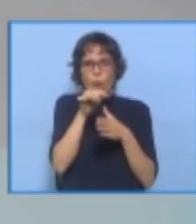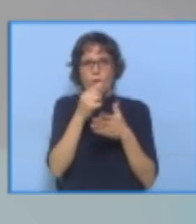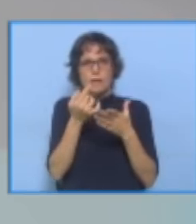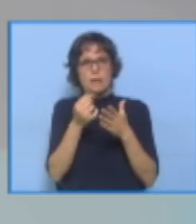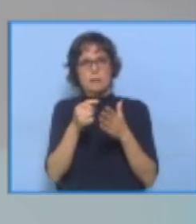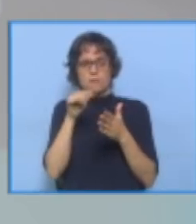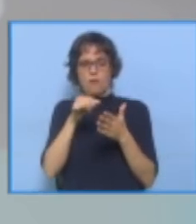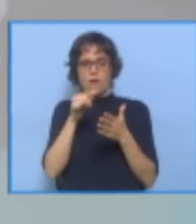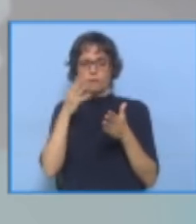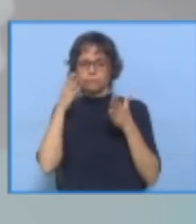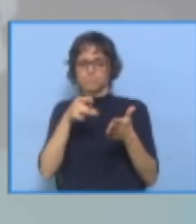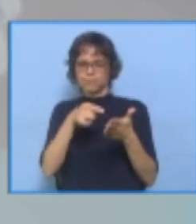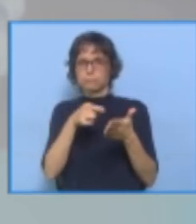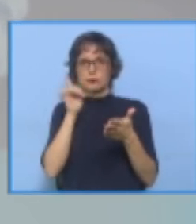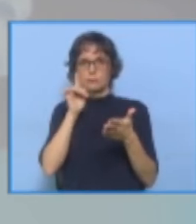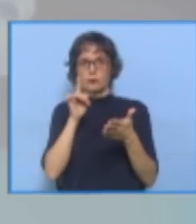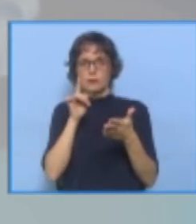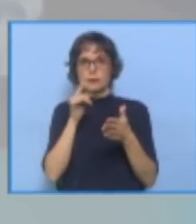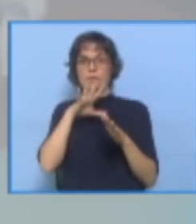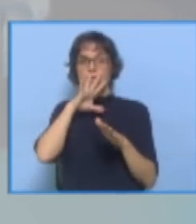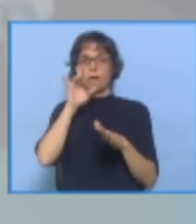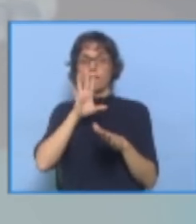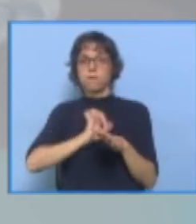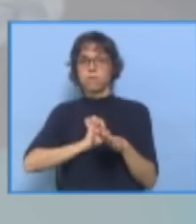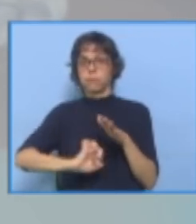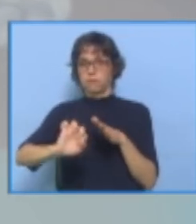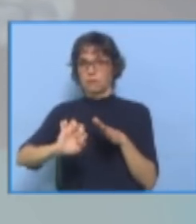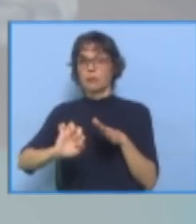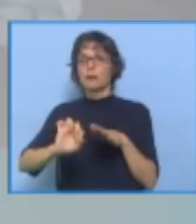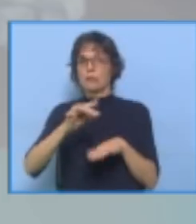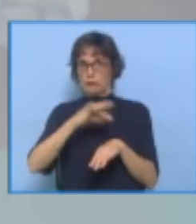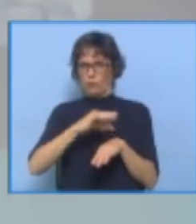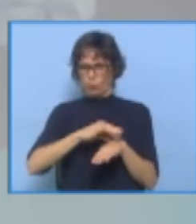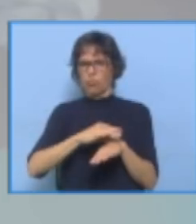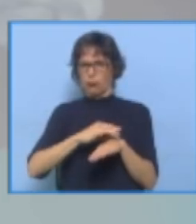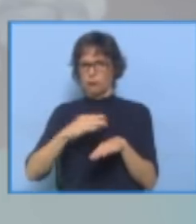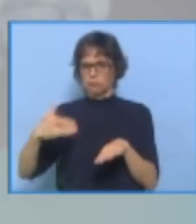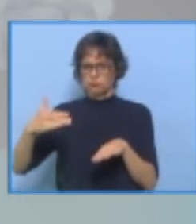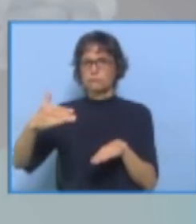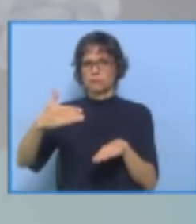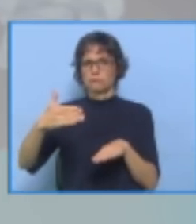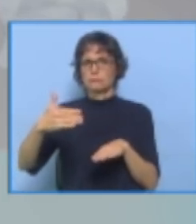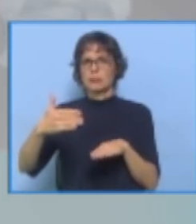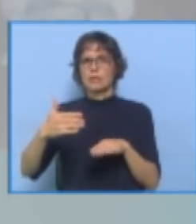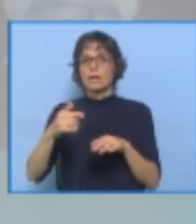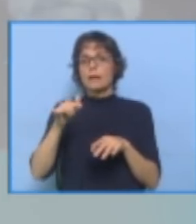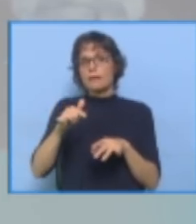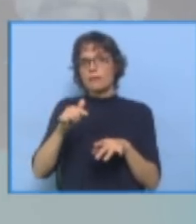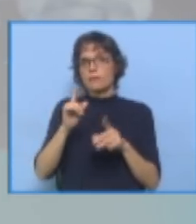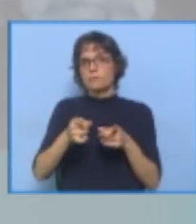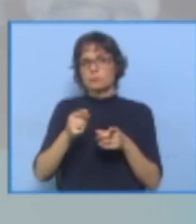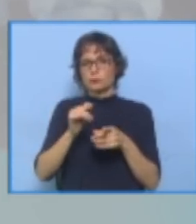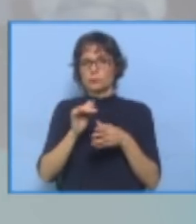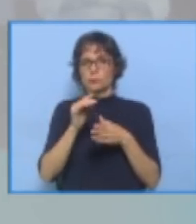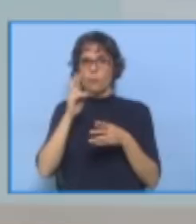que é a filha de Emmanuel Mounier, não é? Exatamente. E a doença que teve, que o levou a considerar a dor a partir dessa matriz